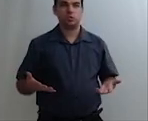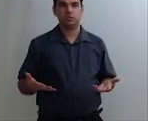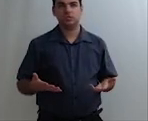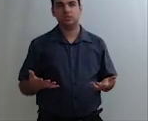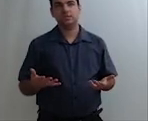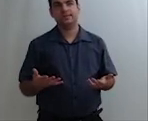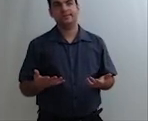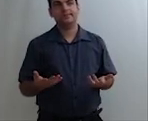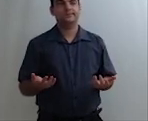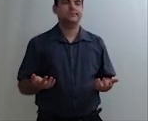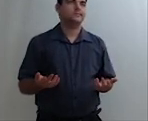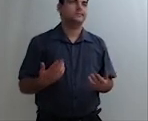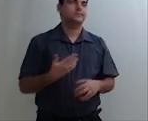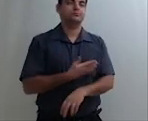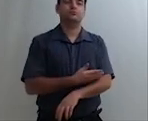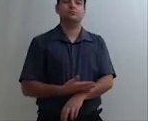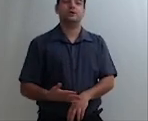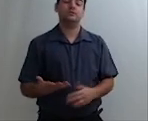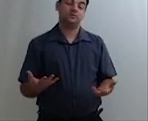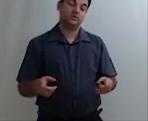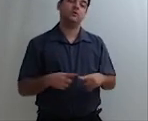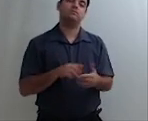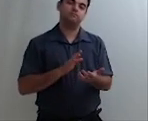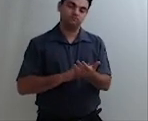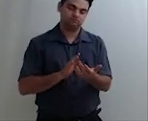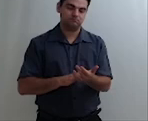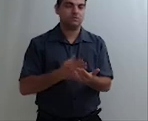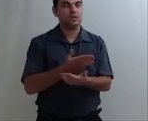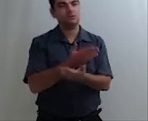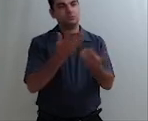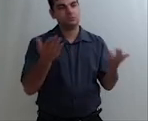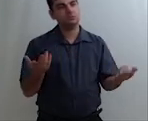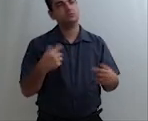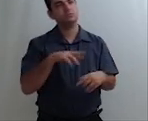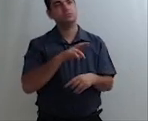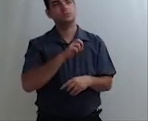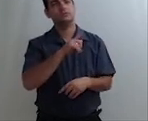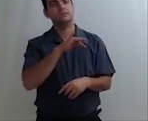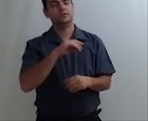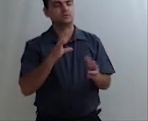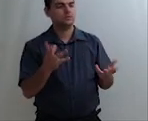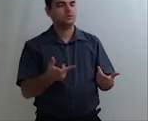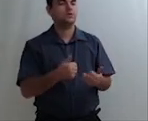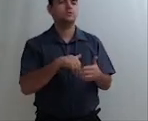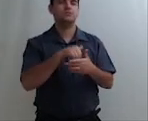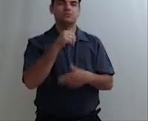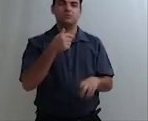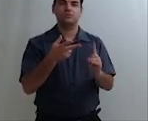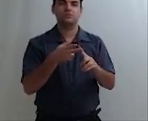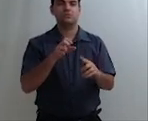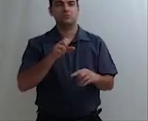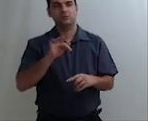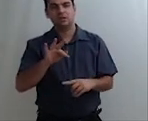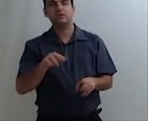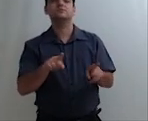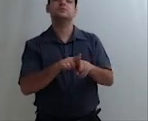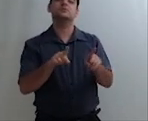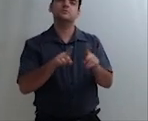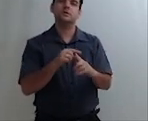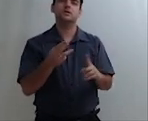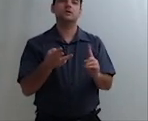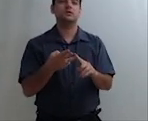situação e eu parabenizo então mais uma vez o ministro Rogério sket pela Vanguarda do seu V